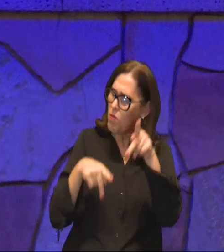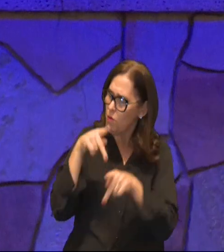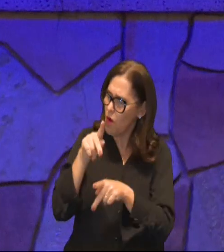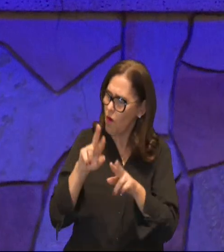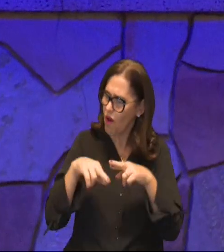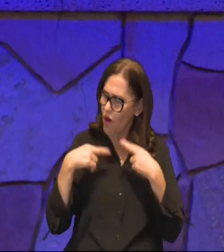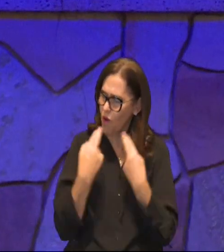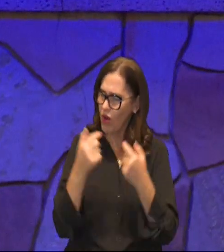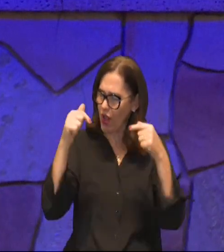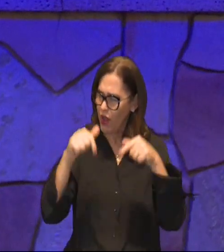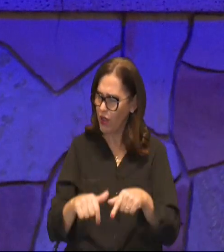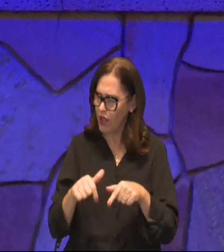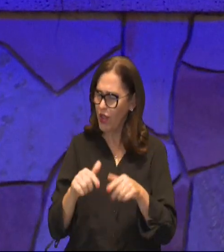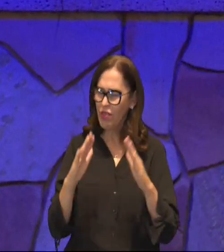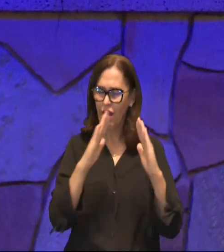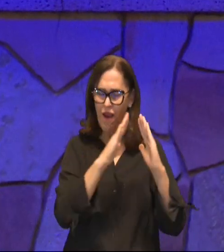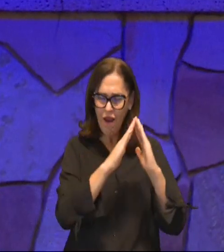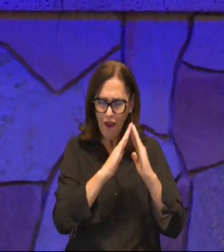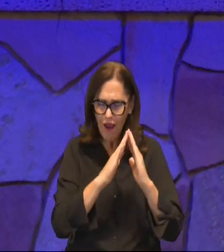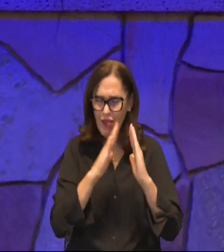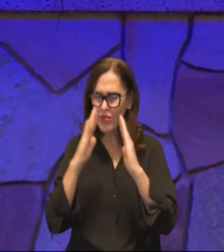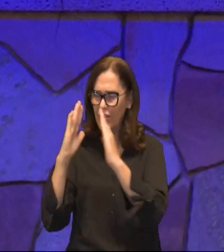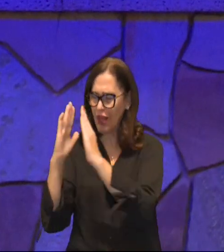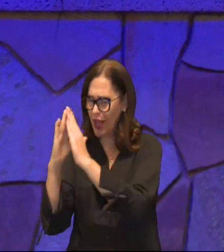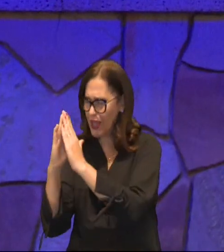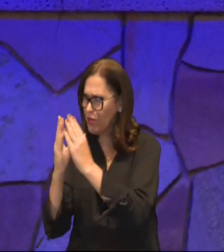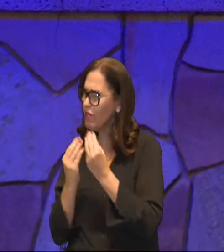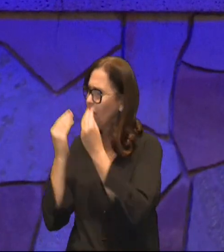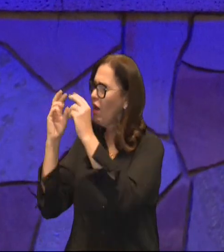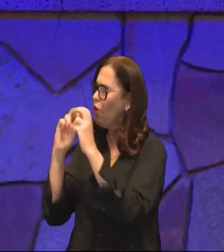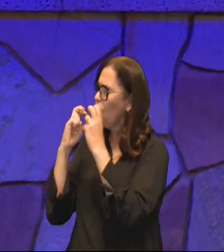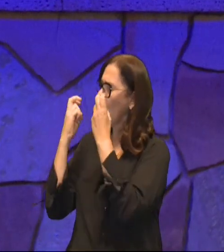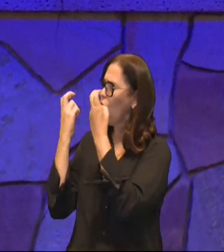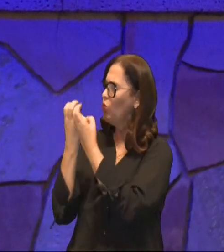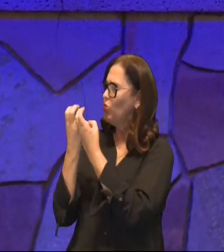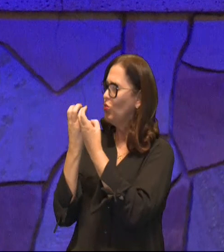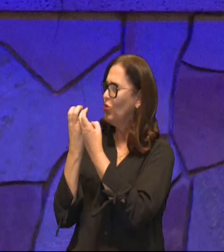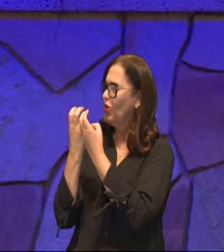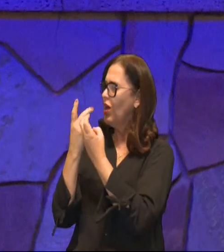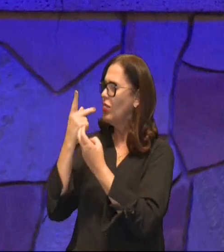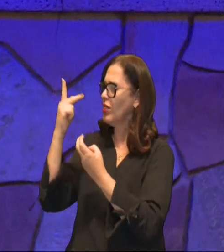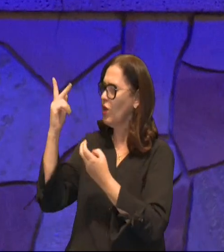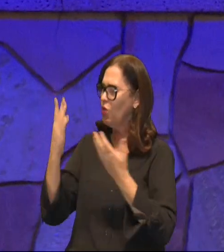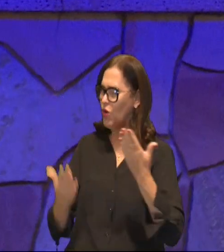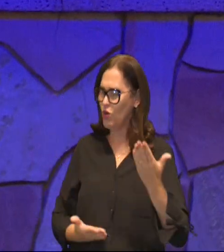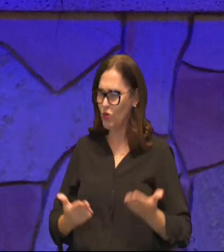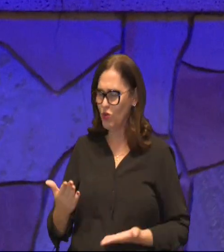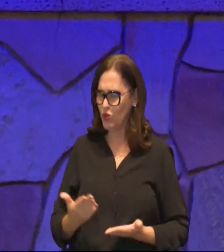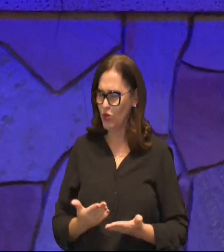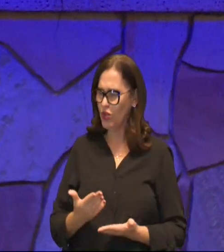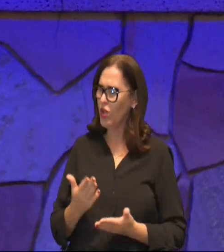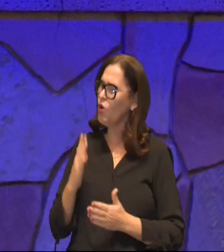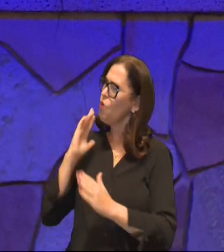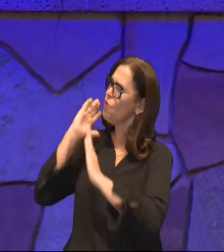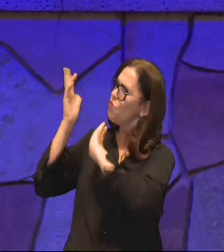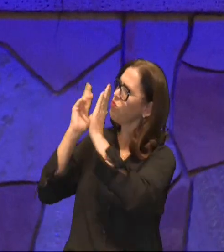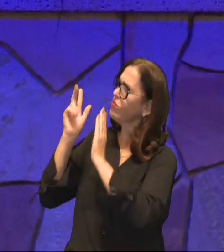neste lugar e nas casas para Te prestar culto. Teu é o servo, Senhor, que fala